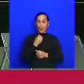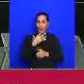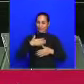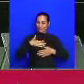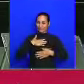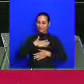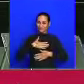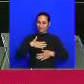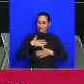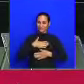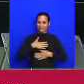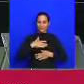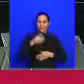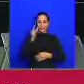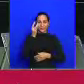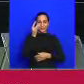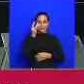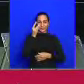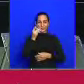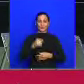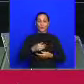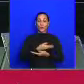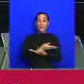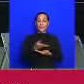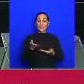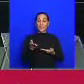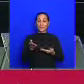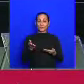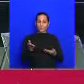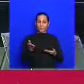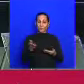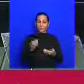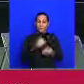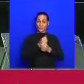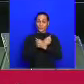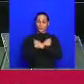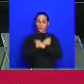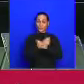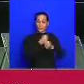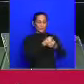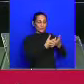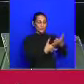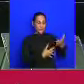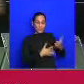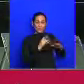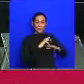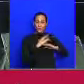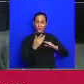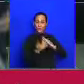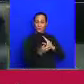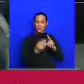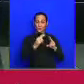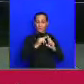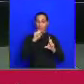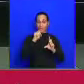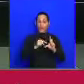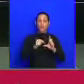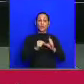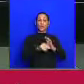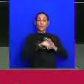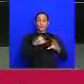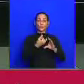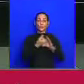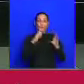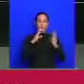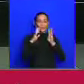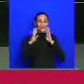bom demais! Mandar um abraço pro pessoal do chat, hein? Tanto no perfil da Caixa como da Rede TV, no YouTube